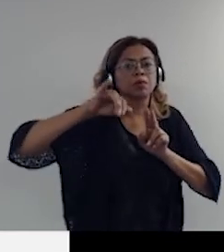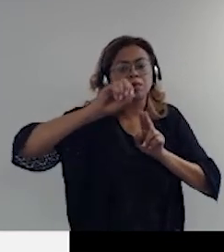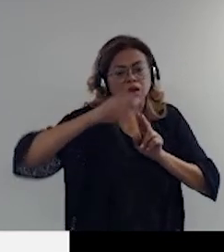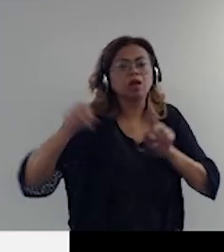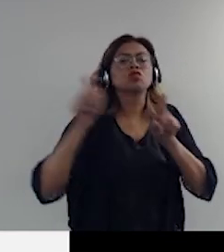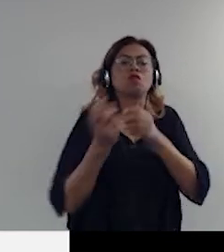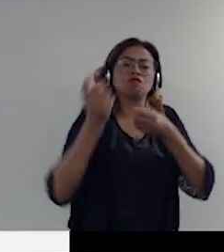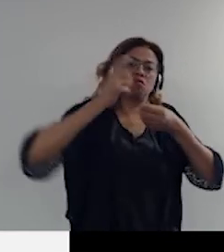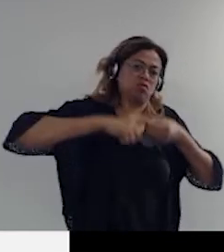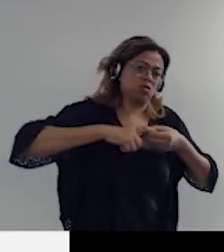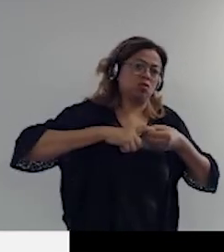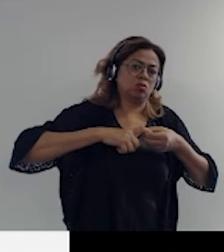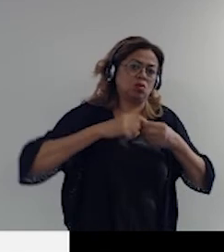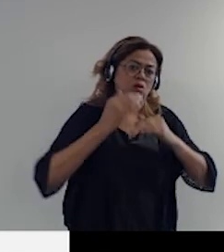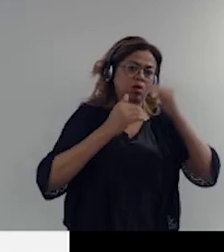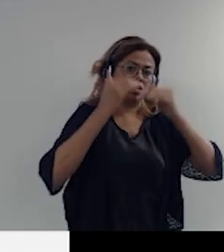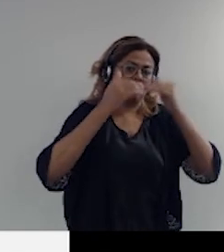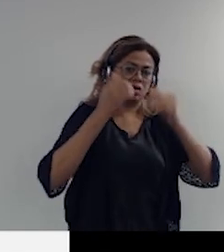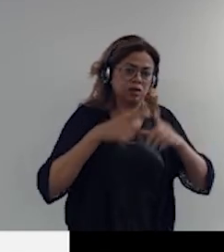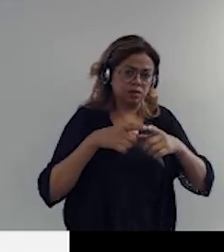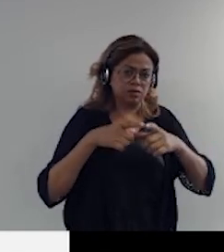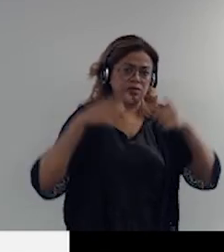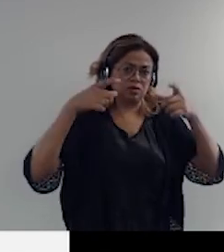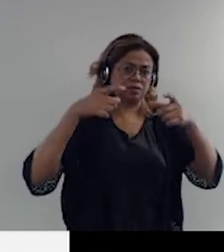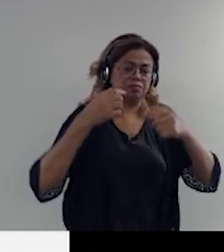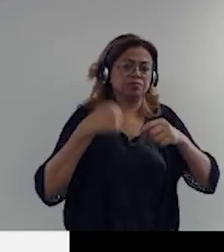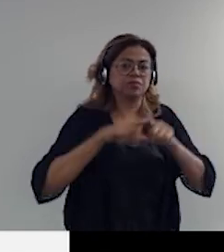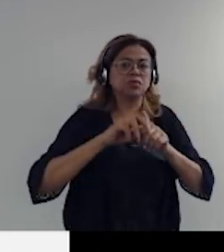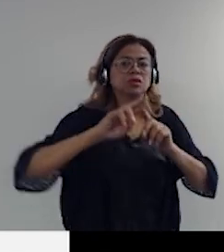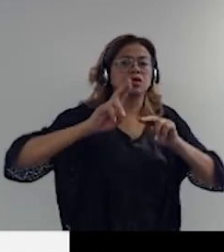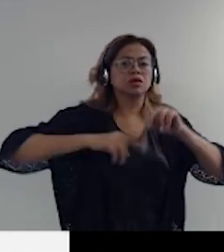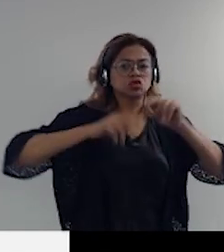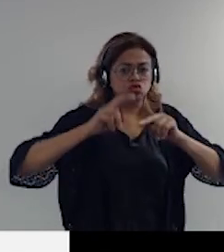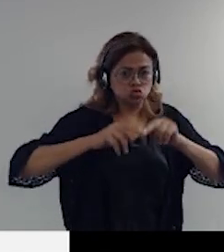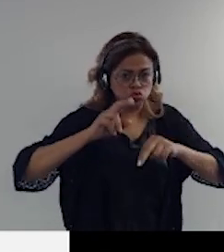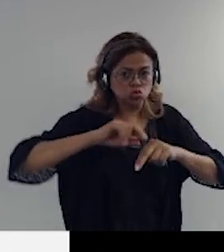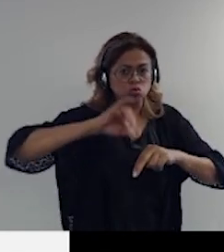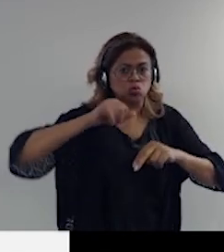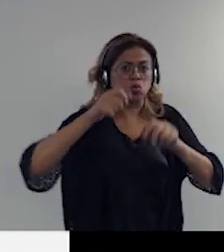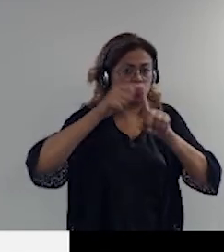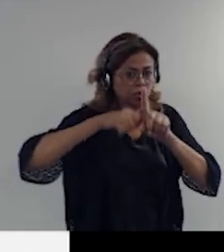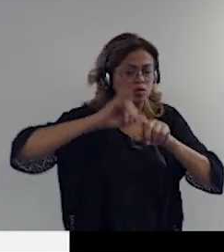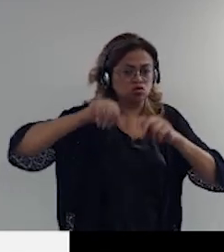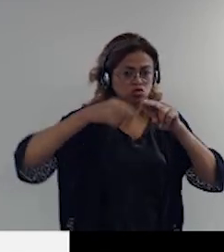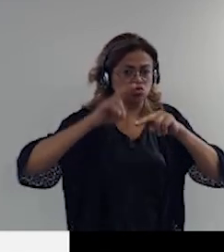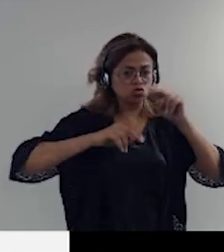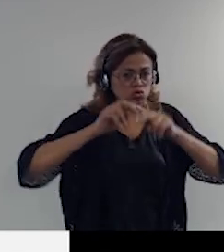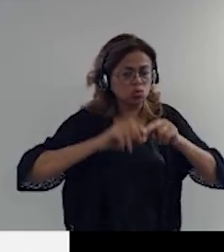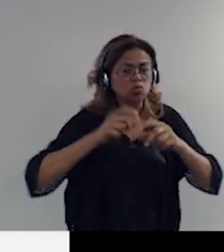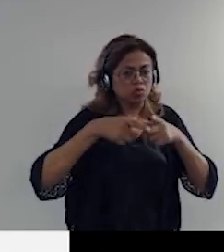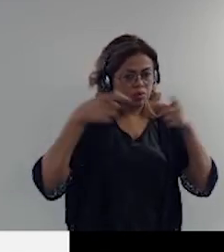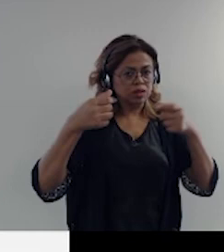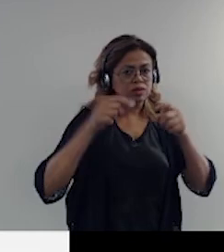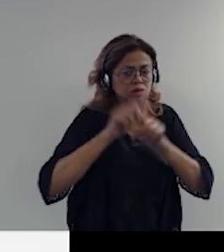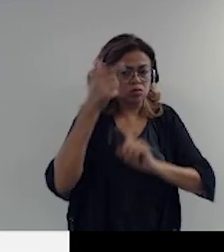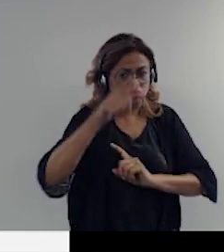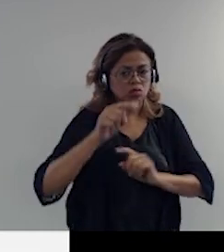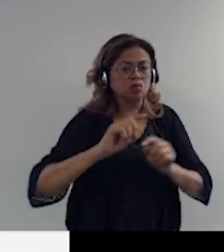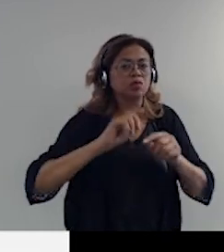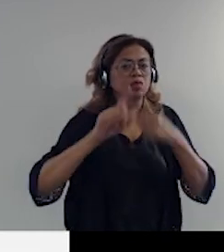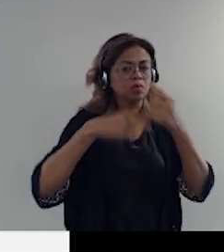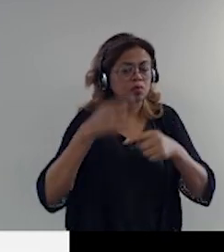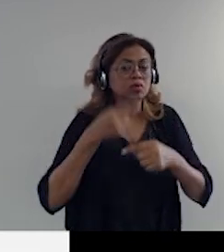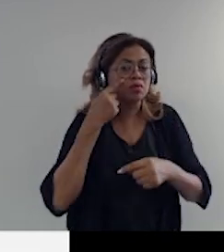junho. E se vocês olharem as captações, a gente vai ver que a indústria perdeu